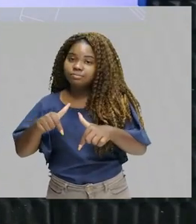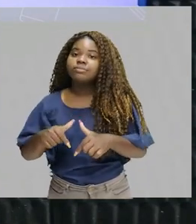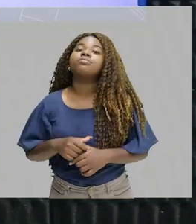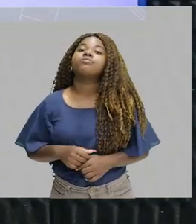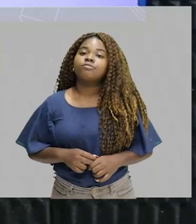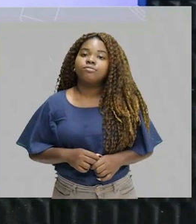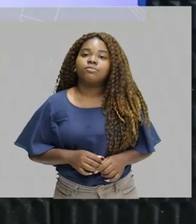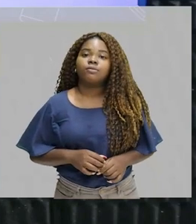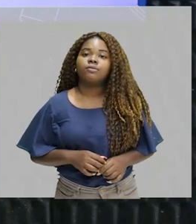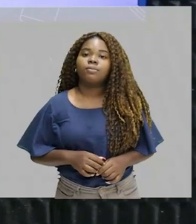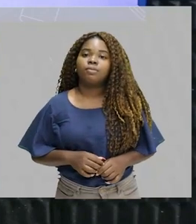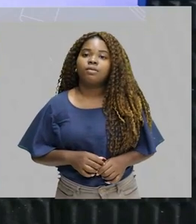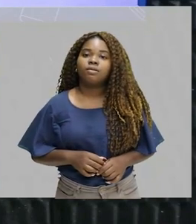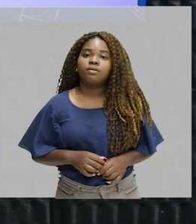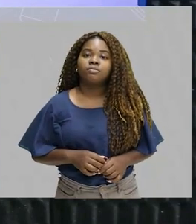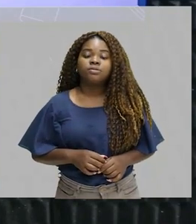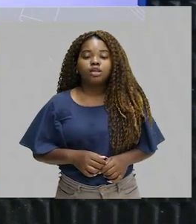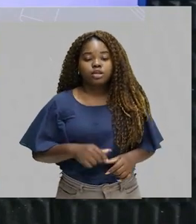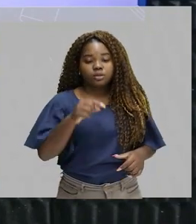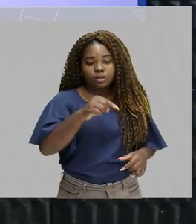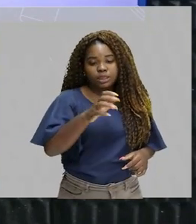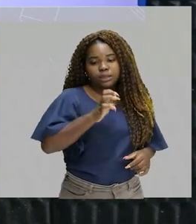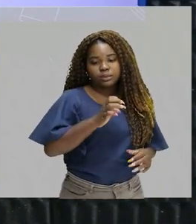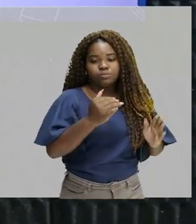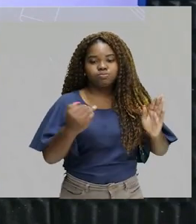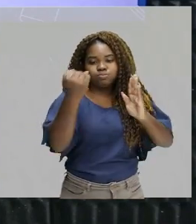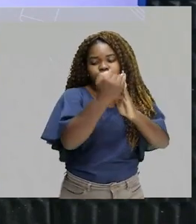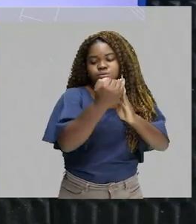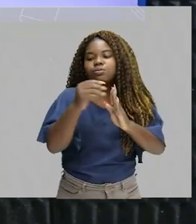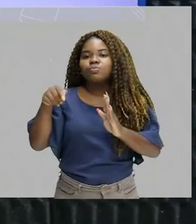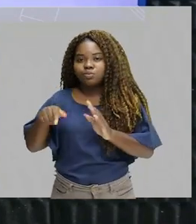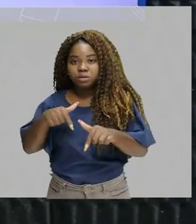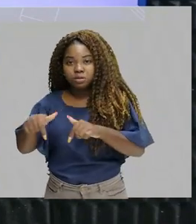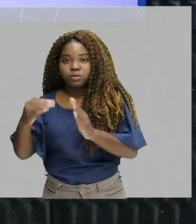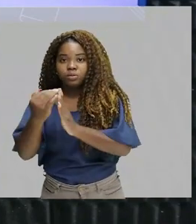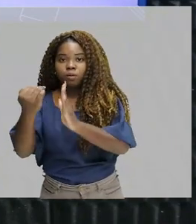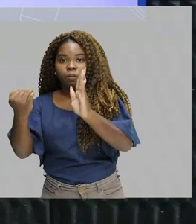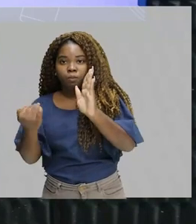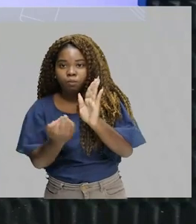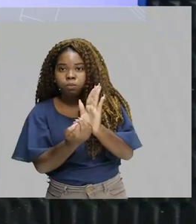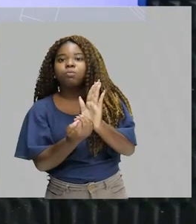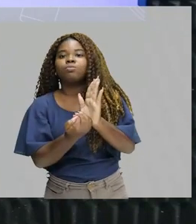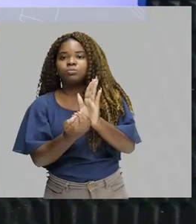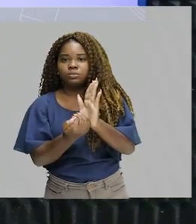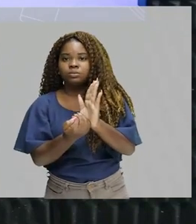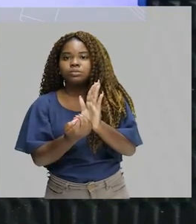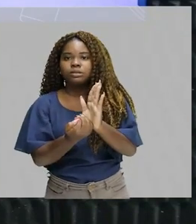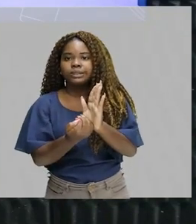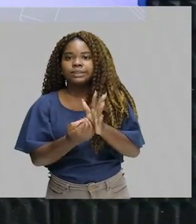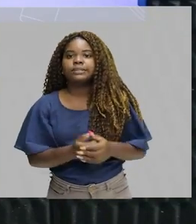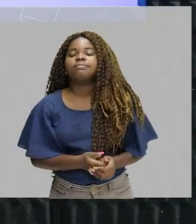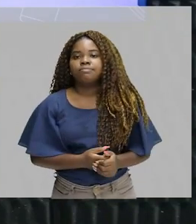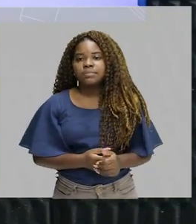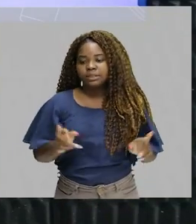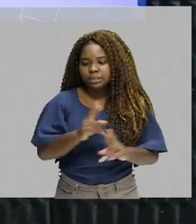proletariado burguesia Elite proletariado classe trabalhadora classe dominada explorada nas